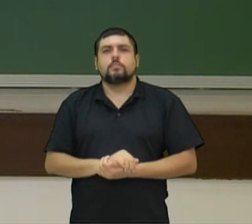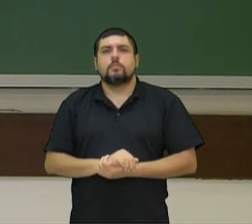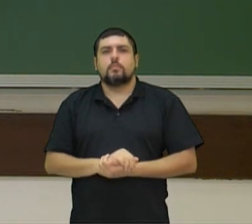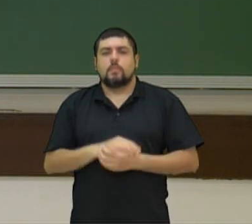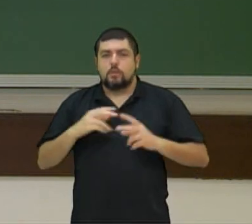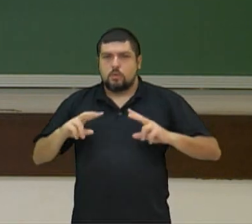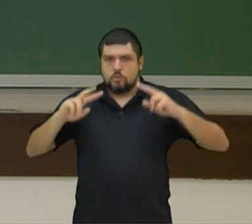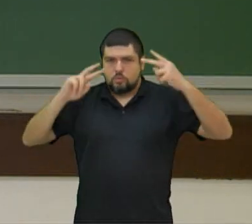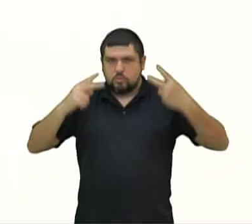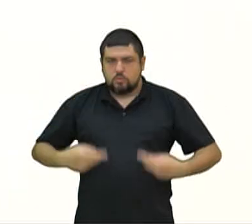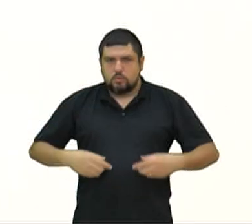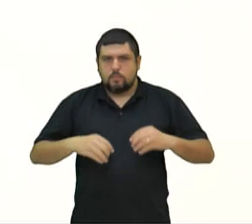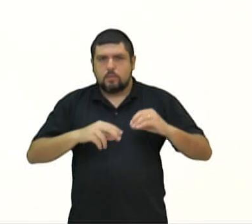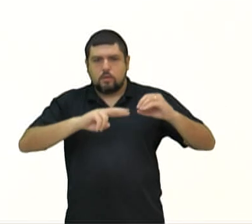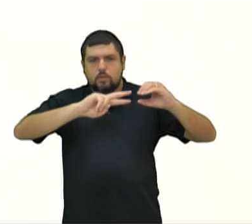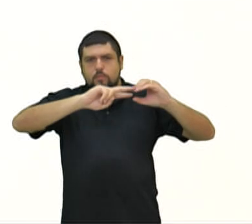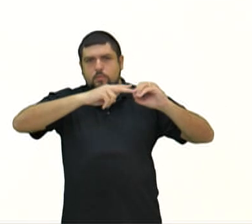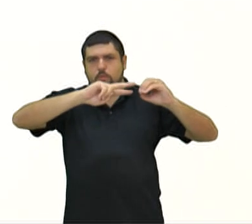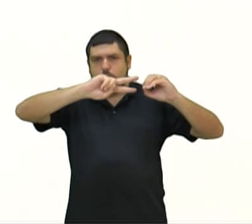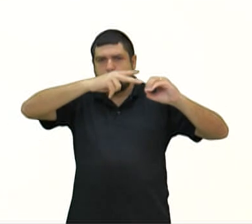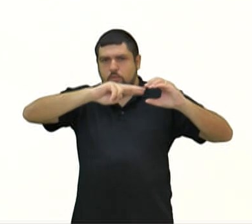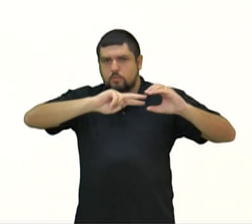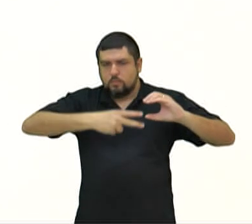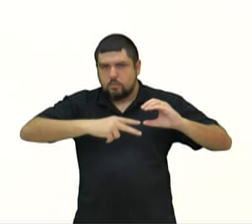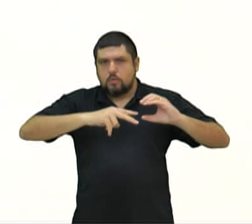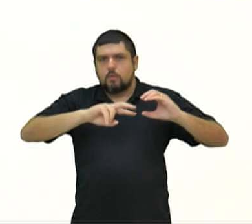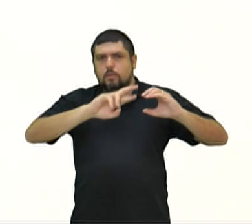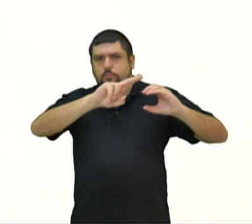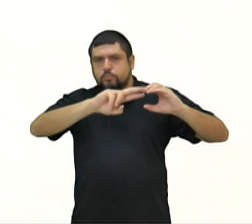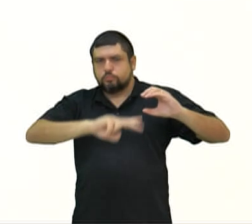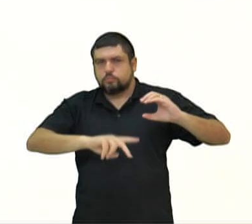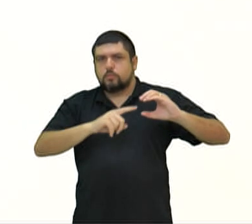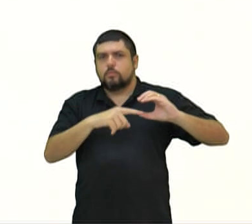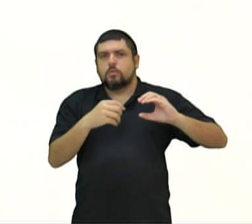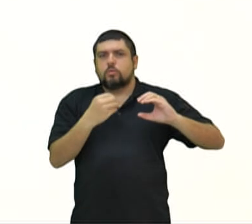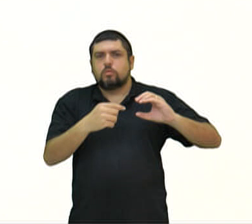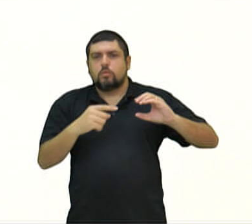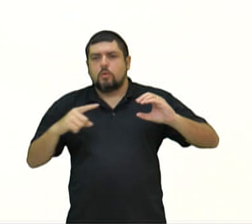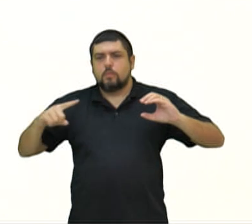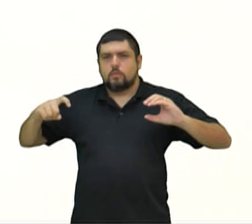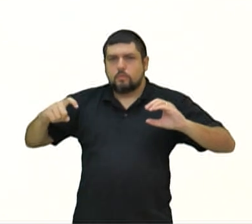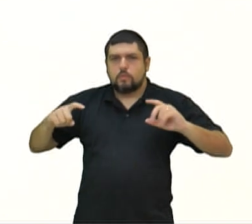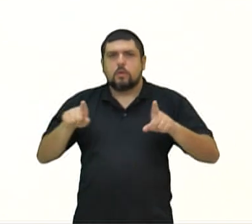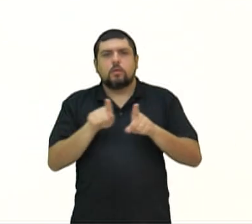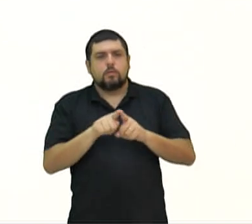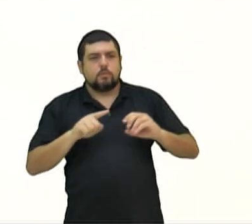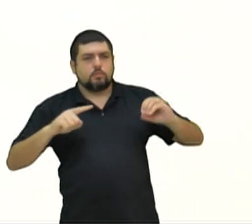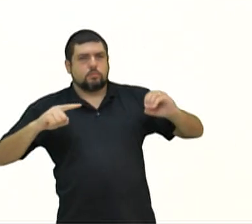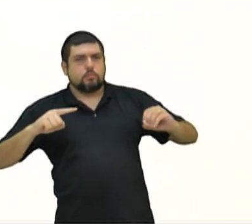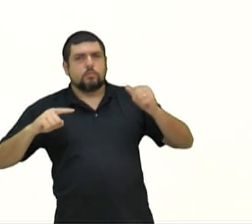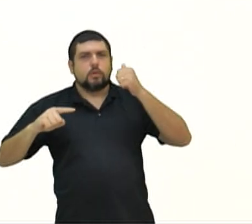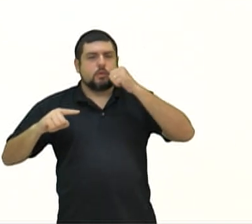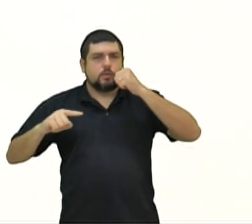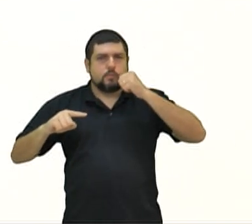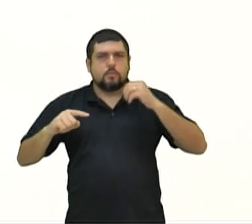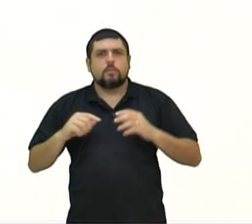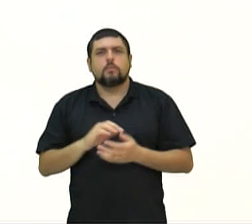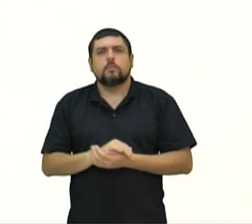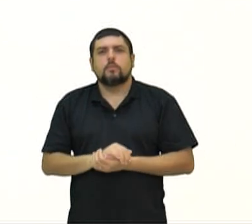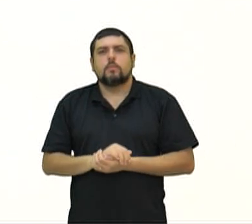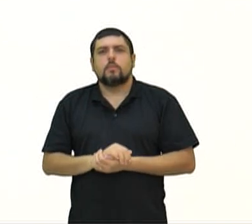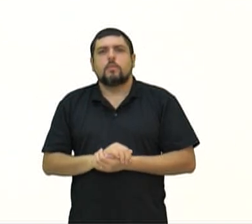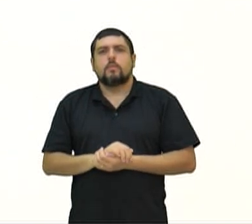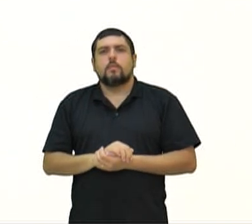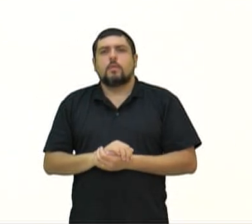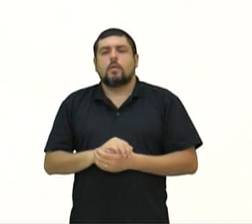células haploides apresentam 23 cromossomos. Essa é a quantidade de cromossomos presente no gameta, tanto masculino quanto feminino, né? O número